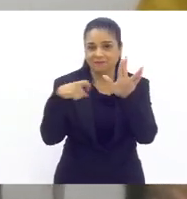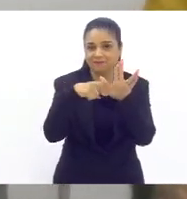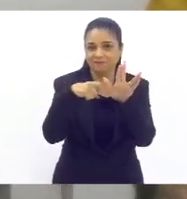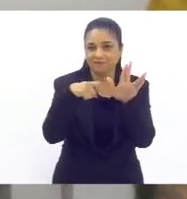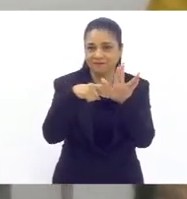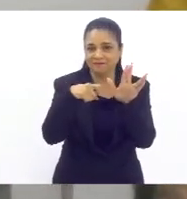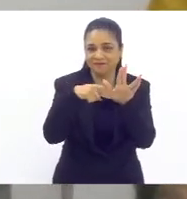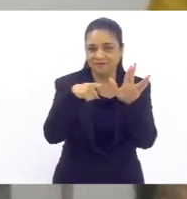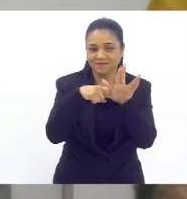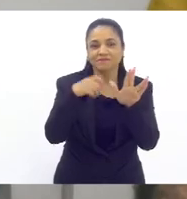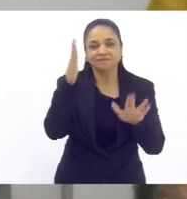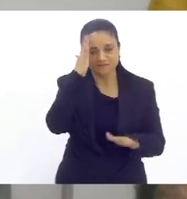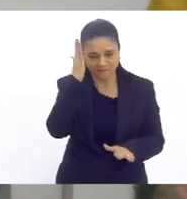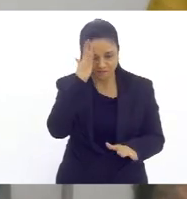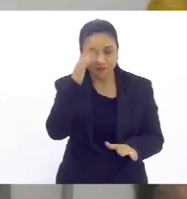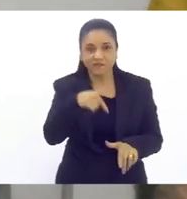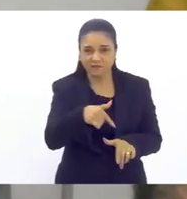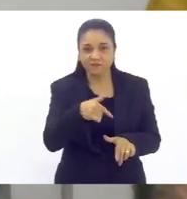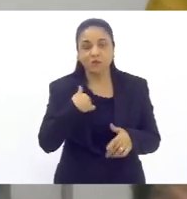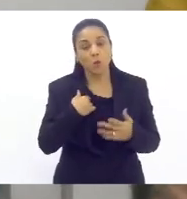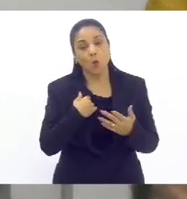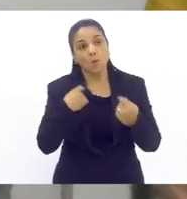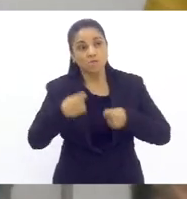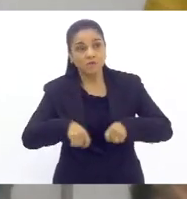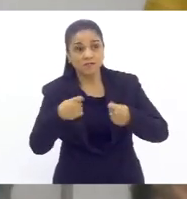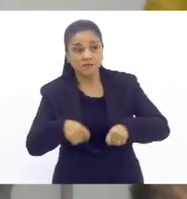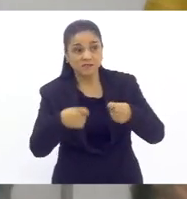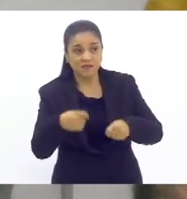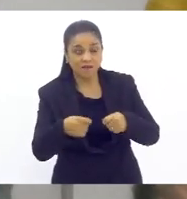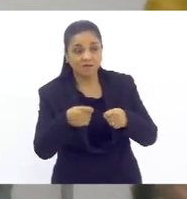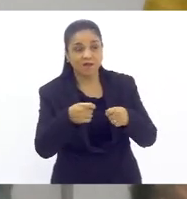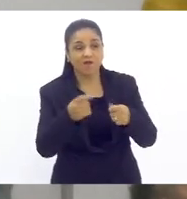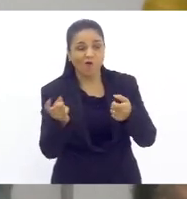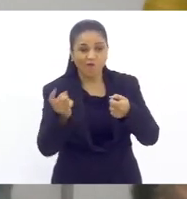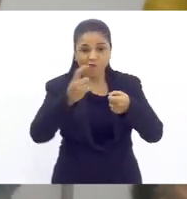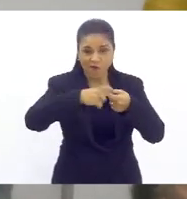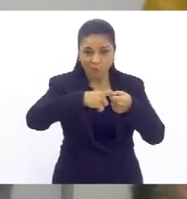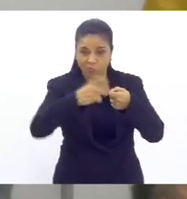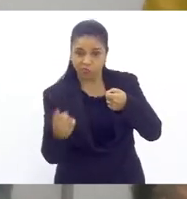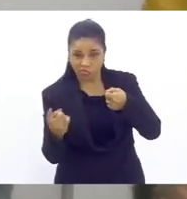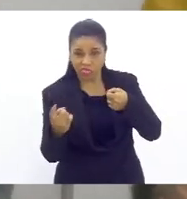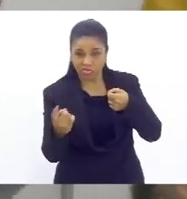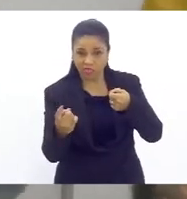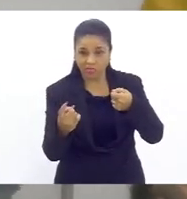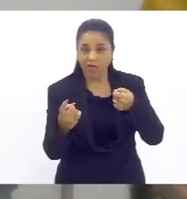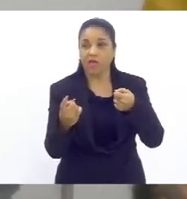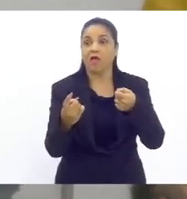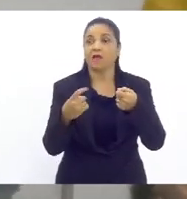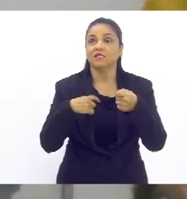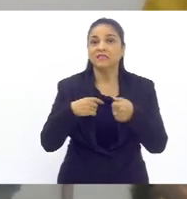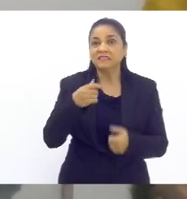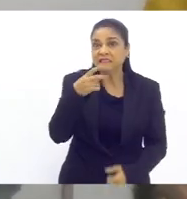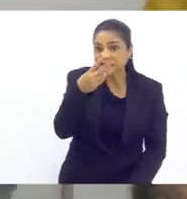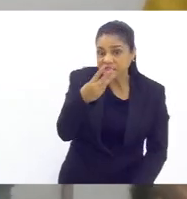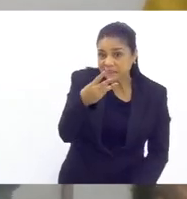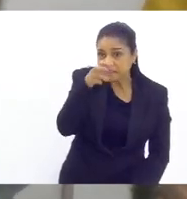Então tinha que derrubar o veto derrubar o vento você tem que ter 36 votos sim em plenário não é a